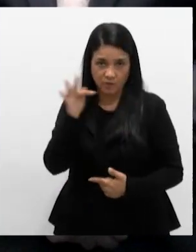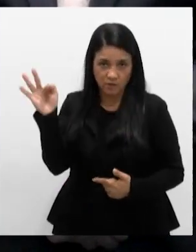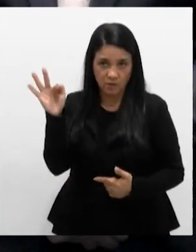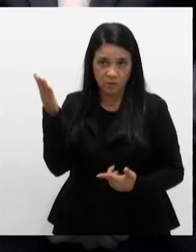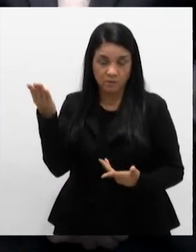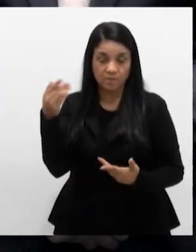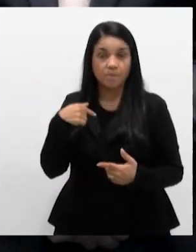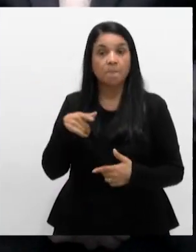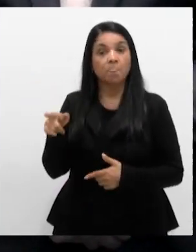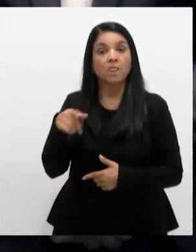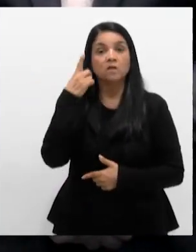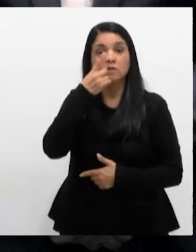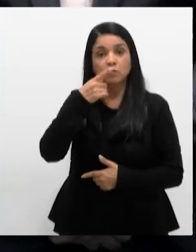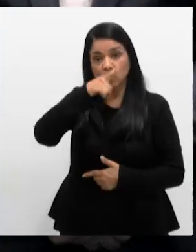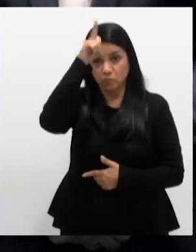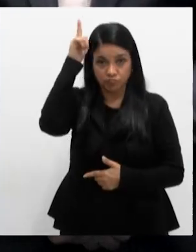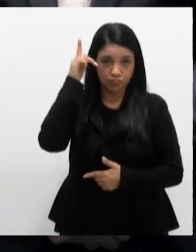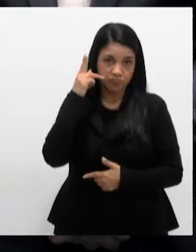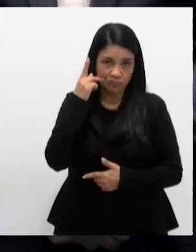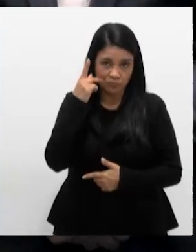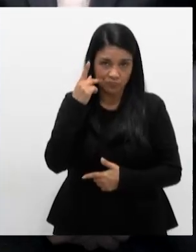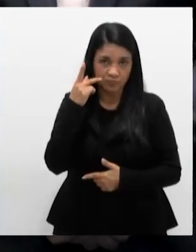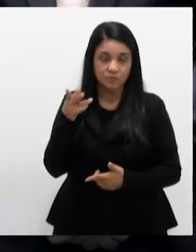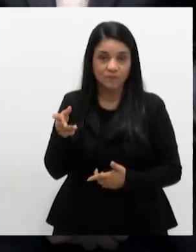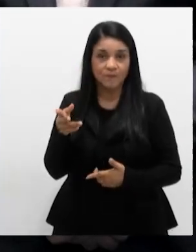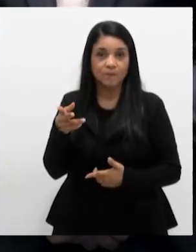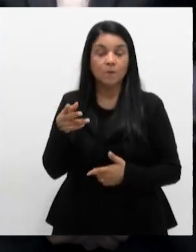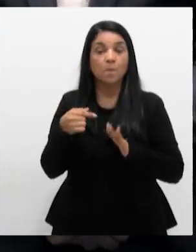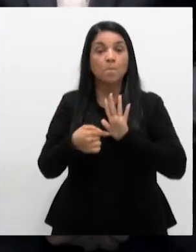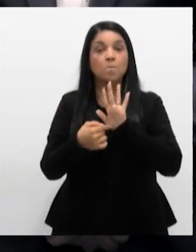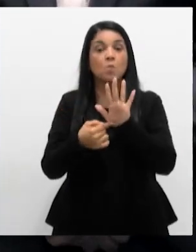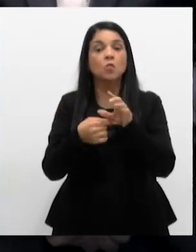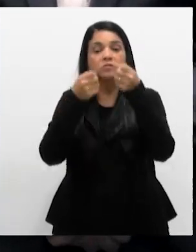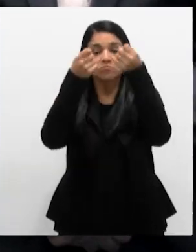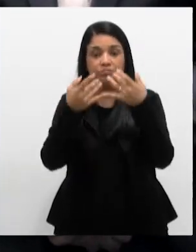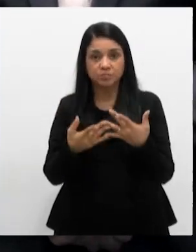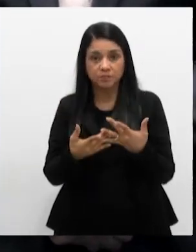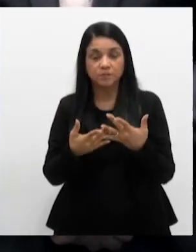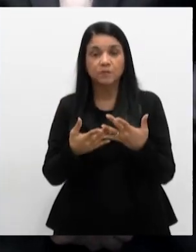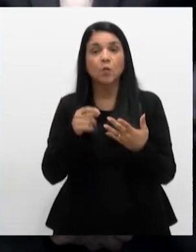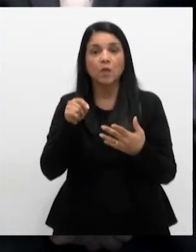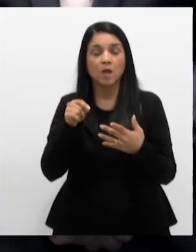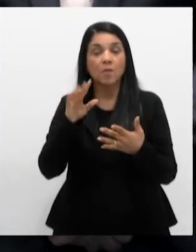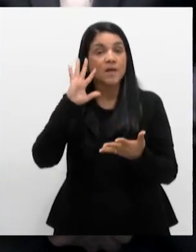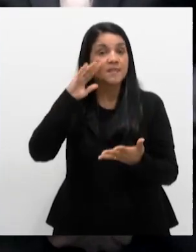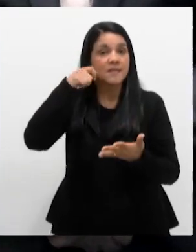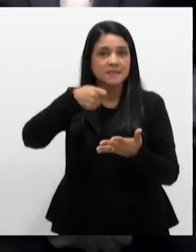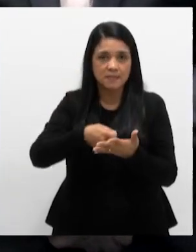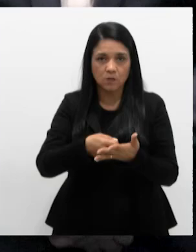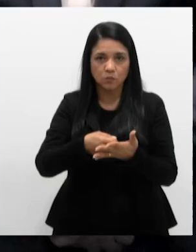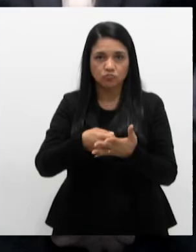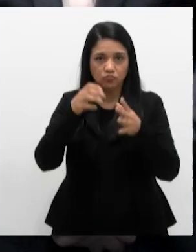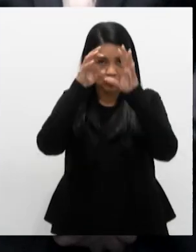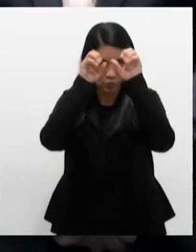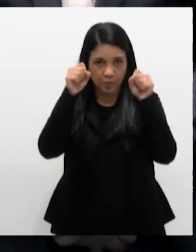Paulo, com muita sabedoria, traz à colação é algo que uma decisão do Supremo impediu